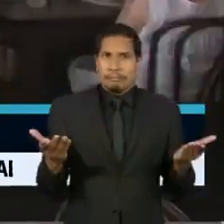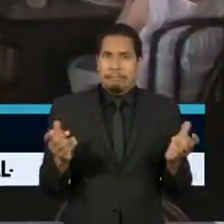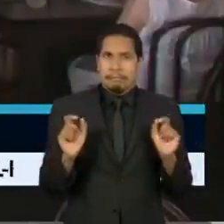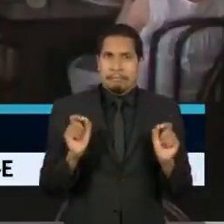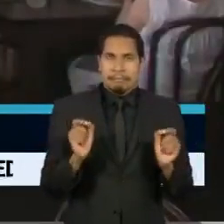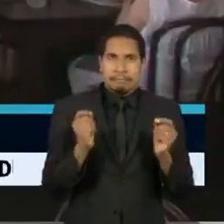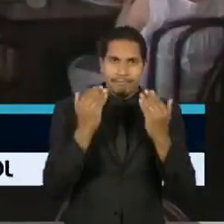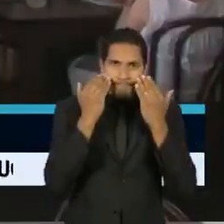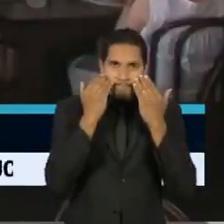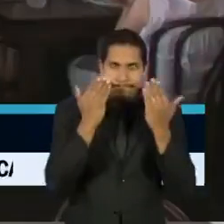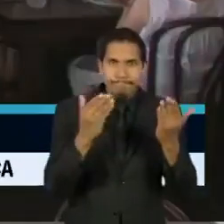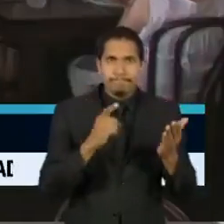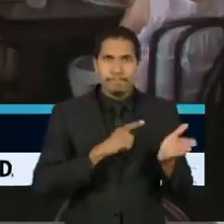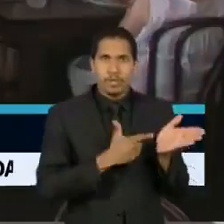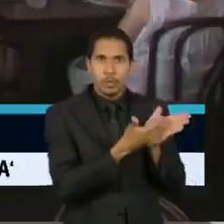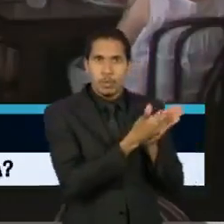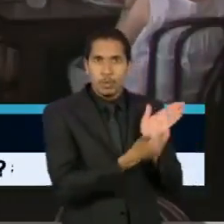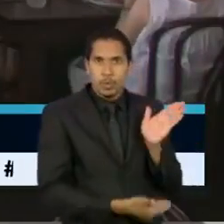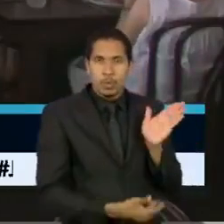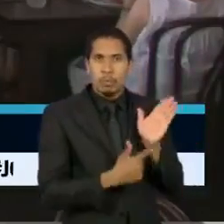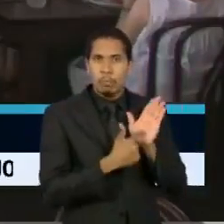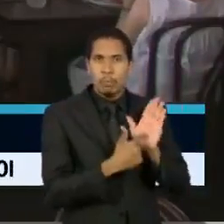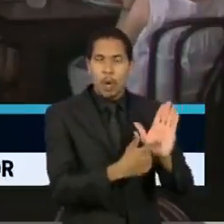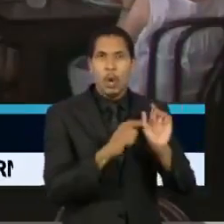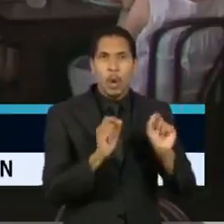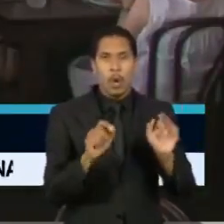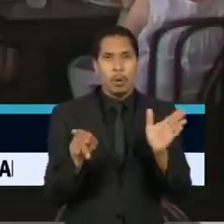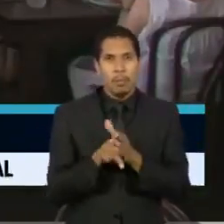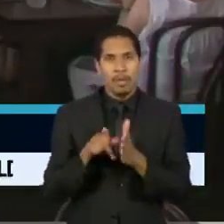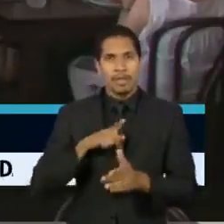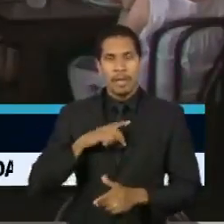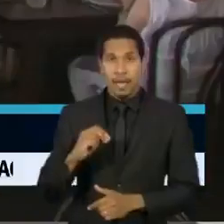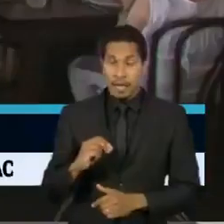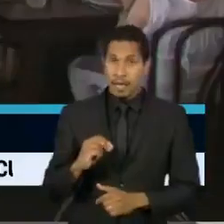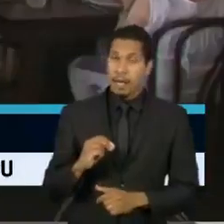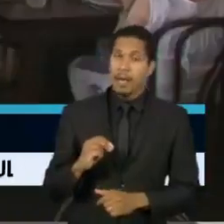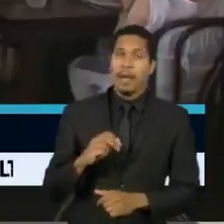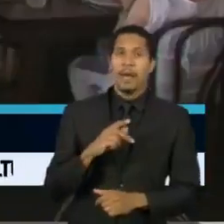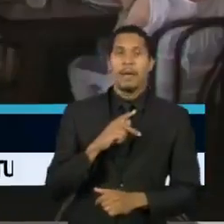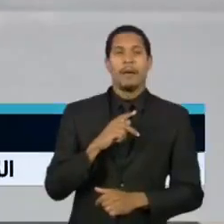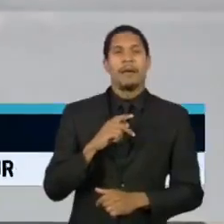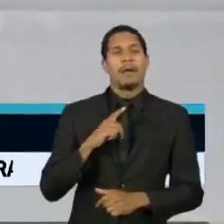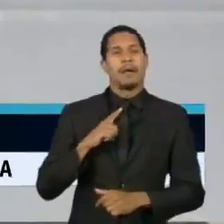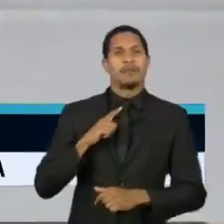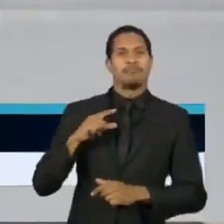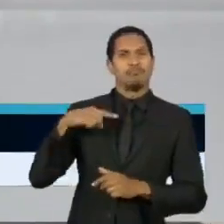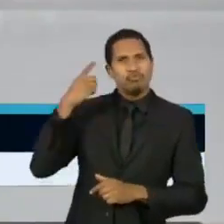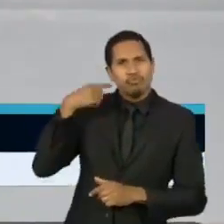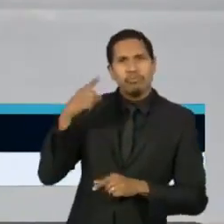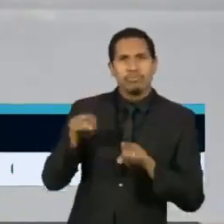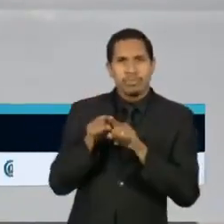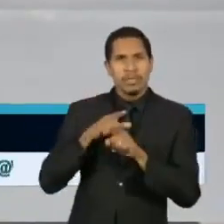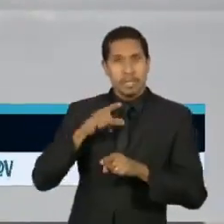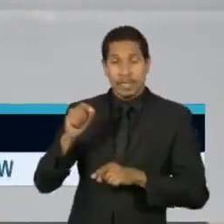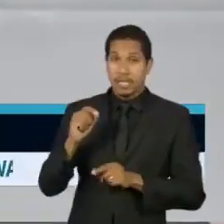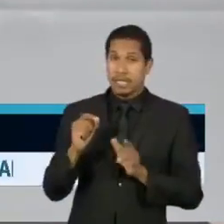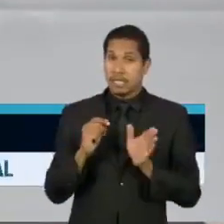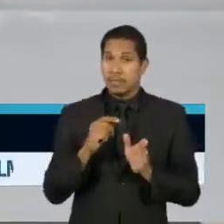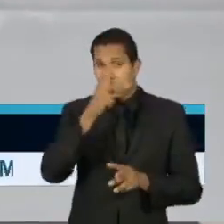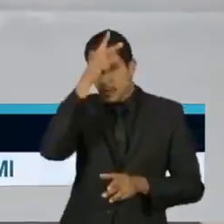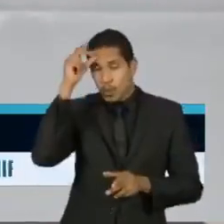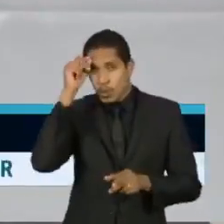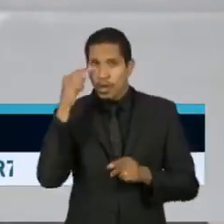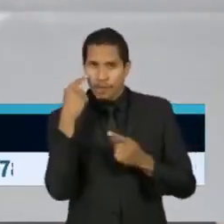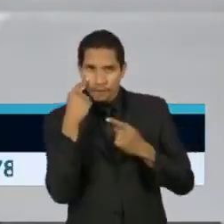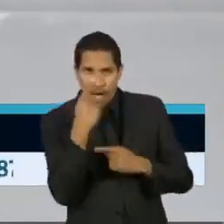o relatório devastador da Procuradoria-Geral do Estado de Nova York, também democrata,